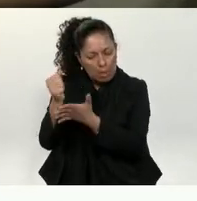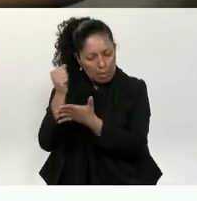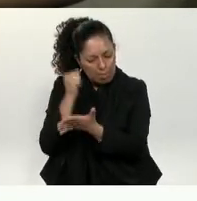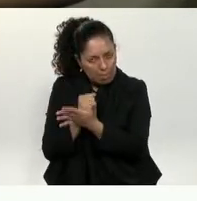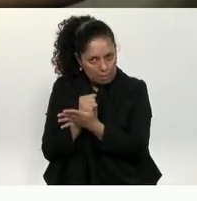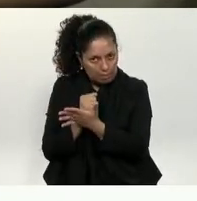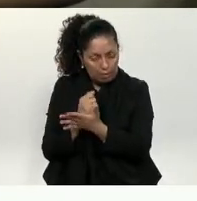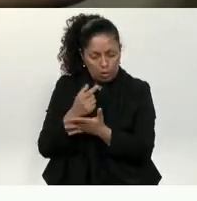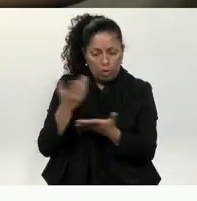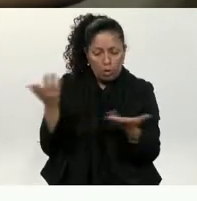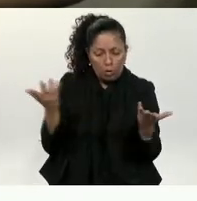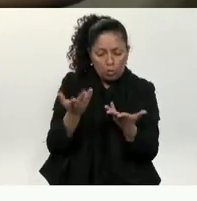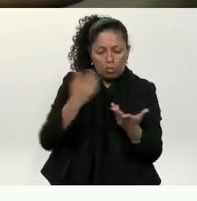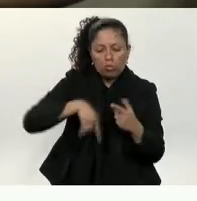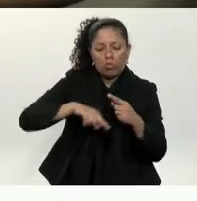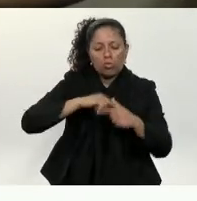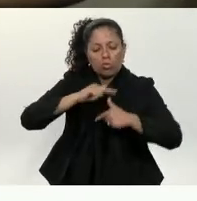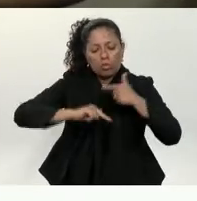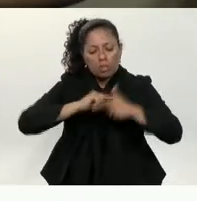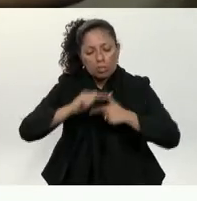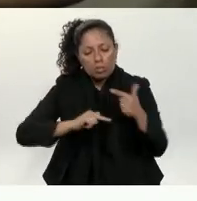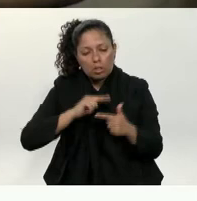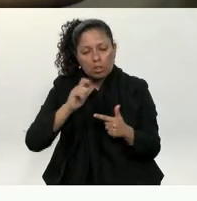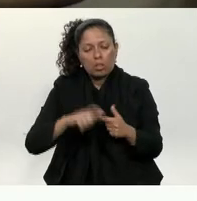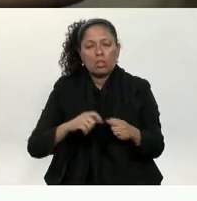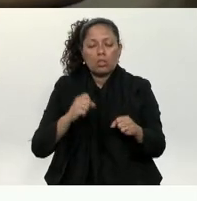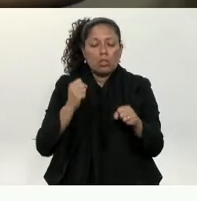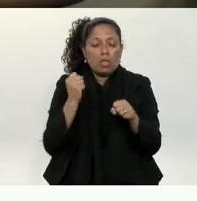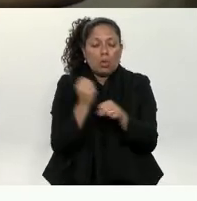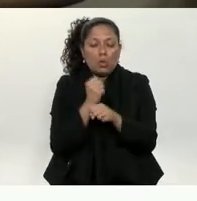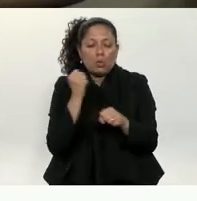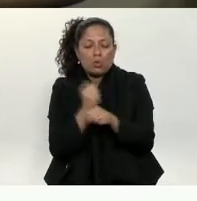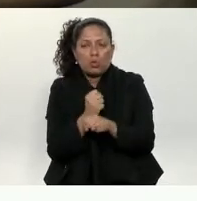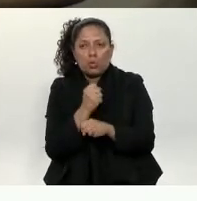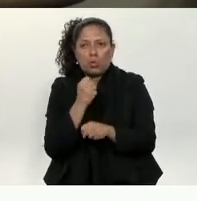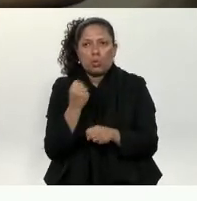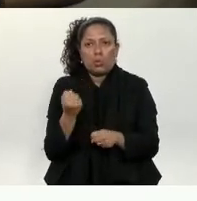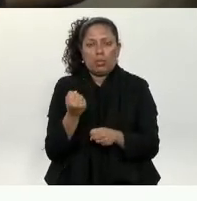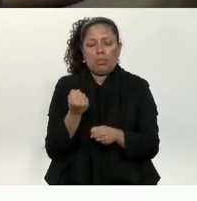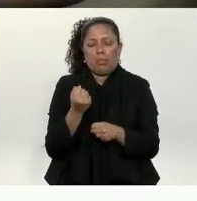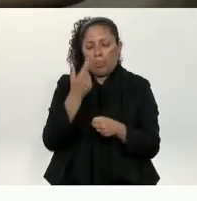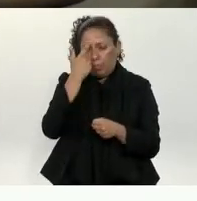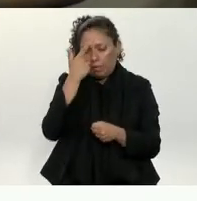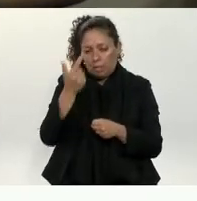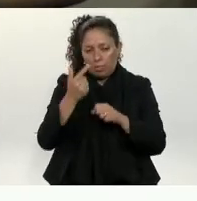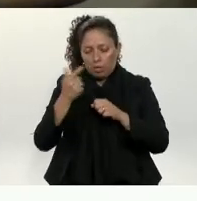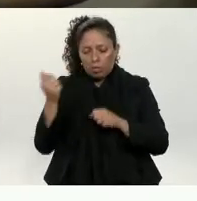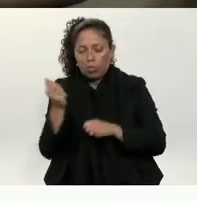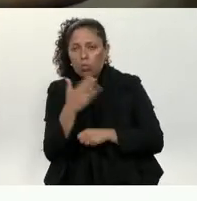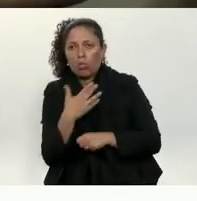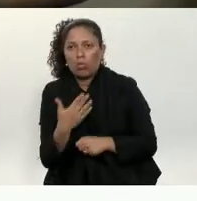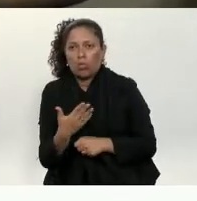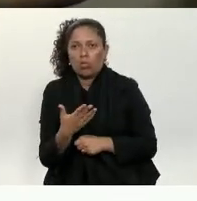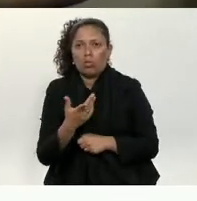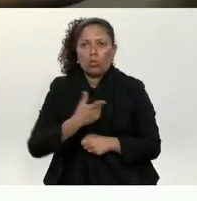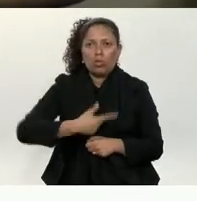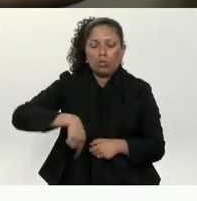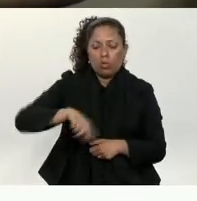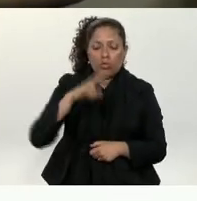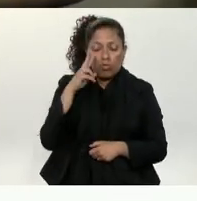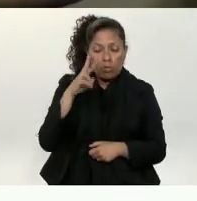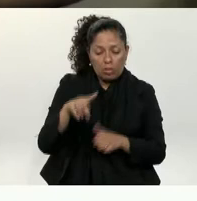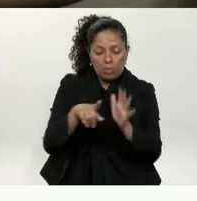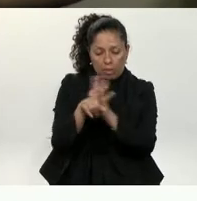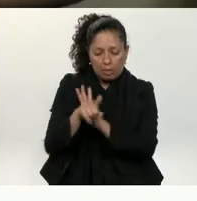hoje junto à concessionária é da construção a quatro mãos, porque quando chegar para ser aprovado, a gente pode até determinar um ajuste ou outro